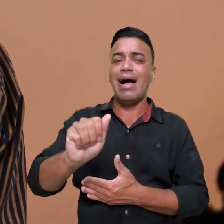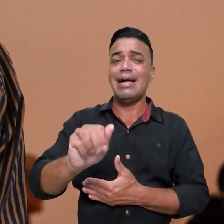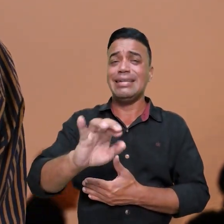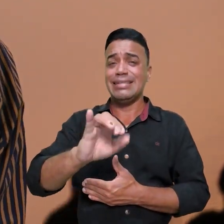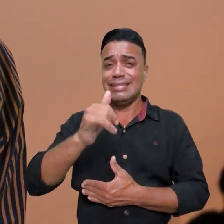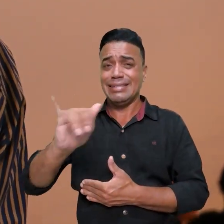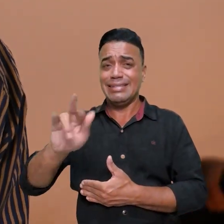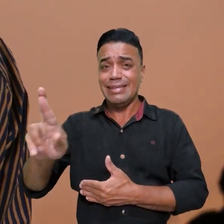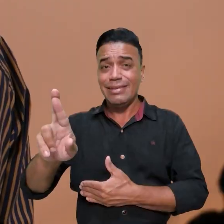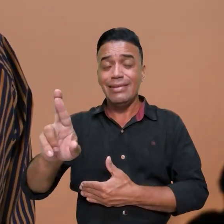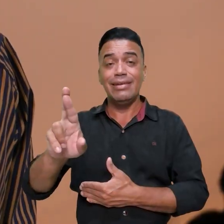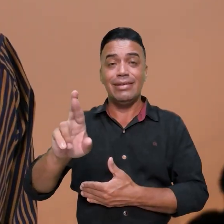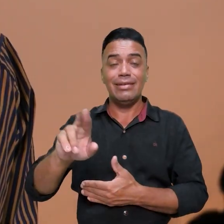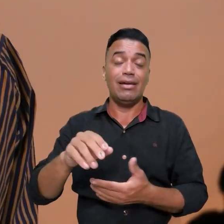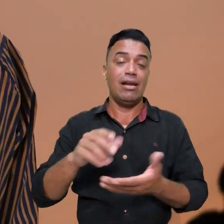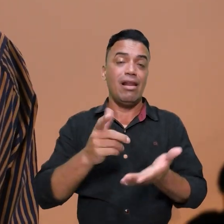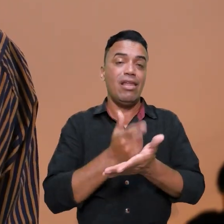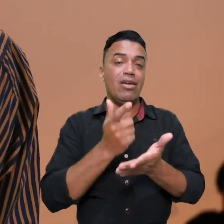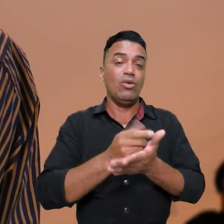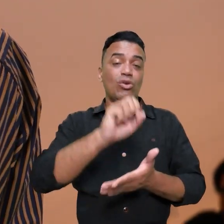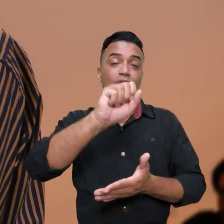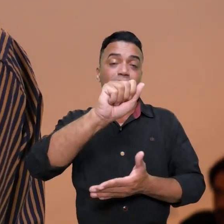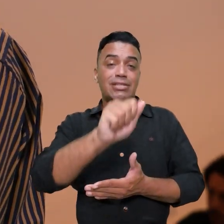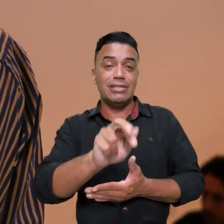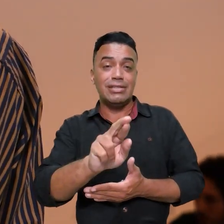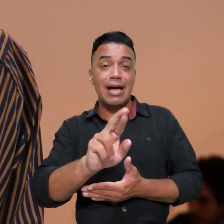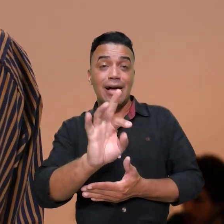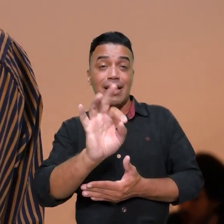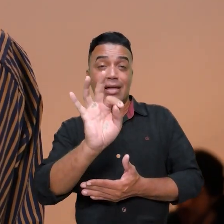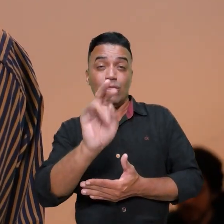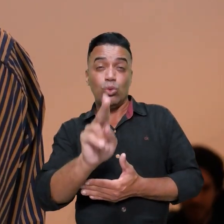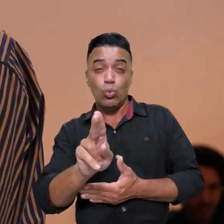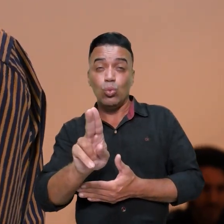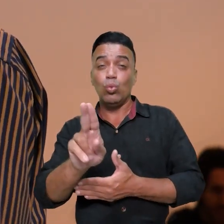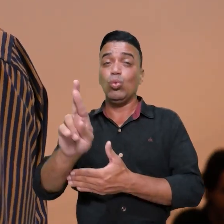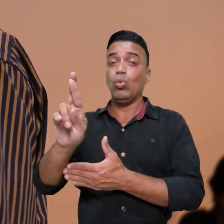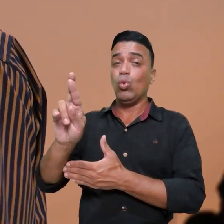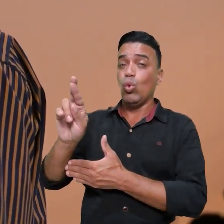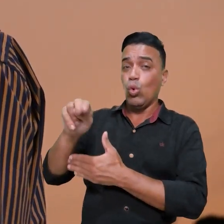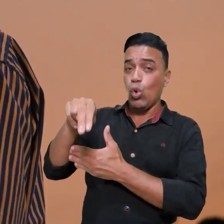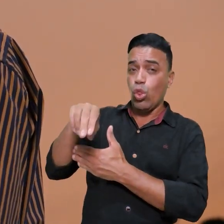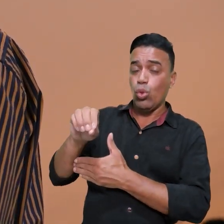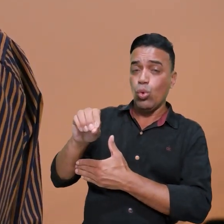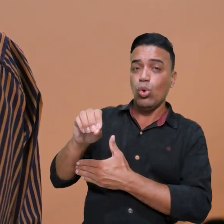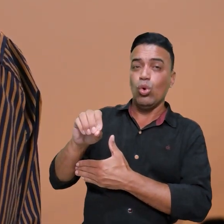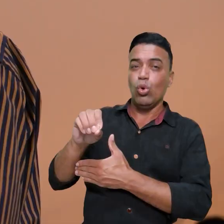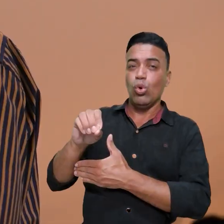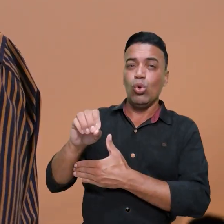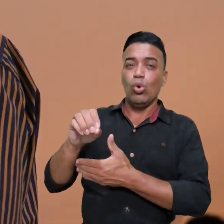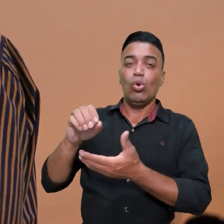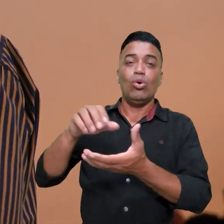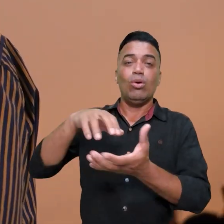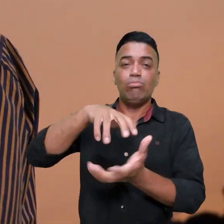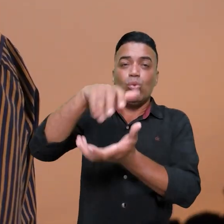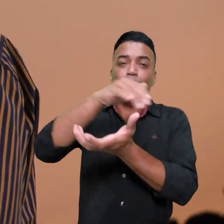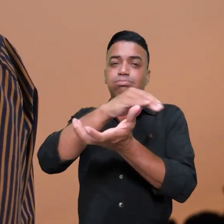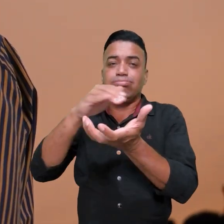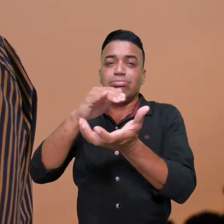chamado Saturno dos Trópicos, a melancolia europeia chega ao Brasil. E